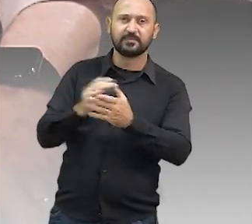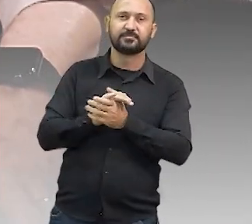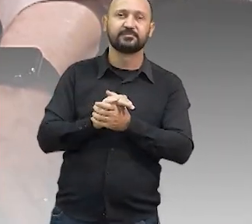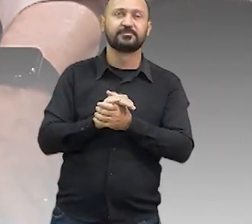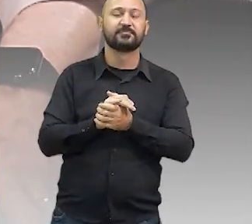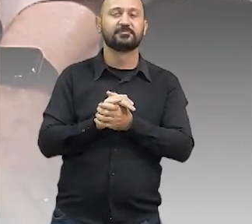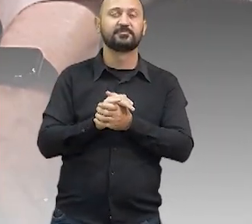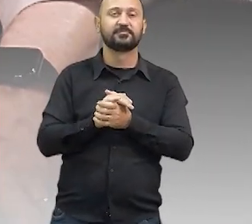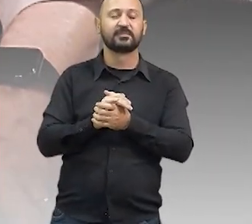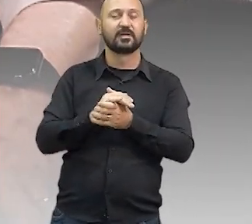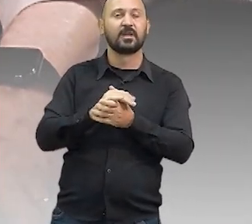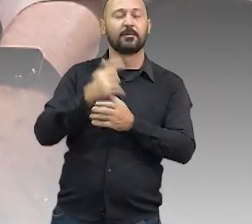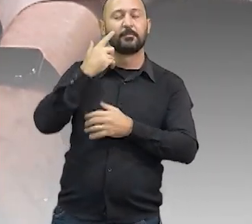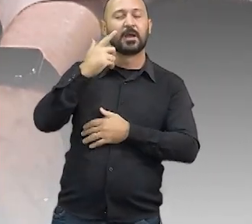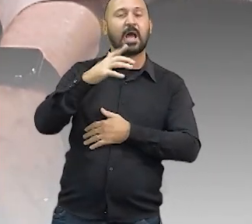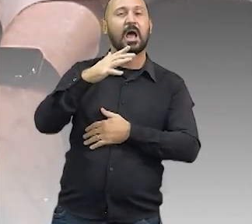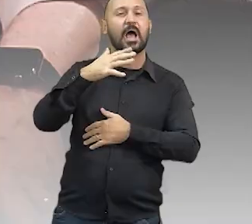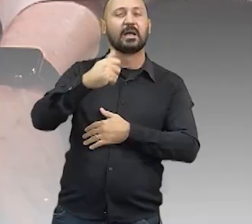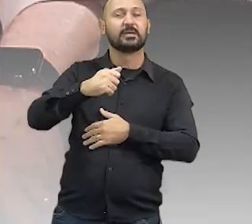Aquidauana,